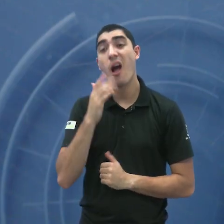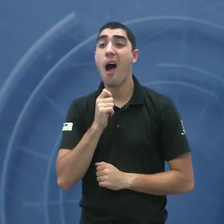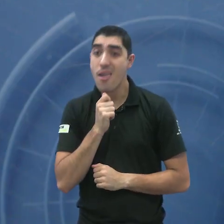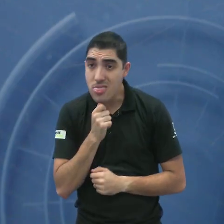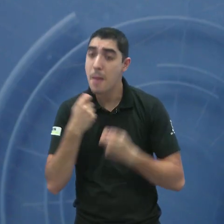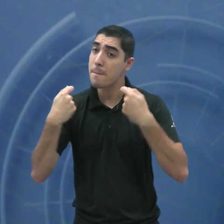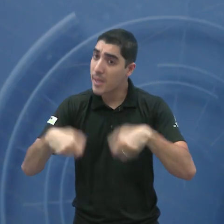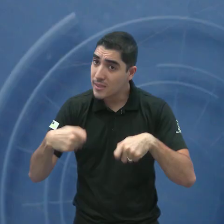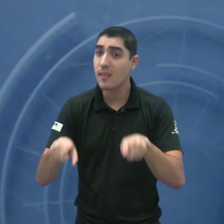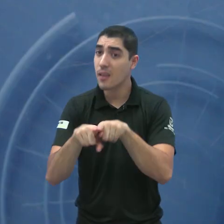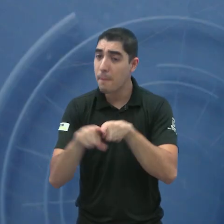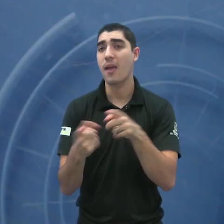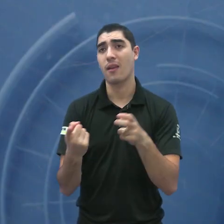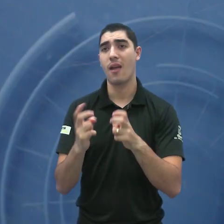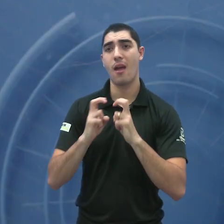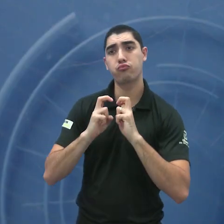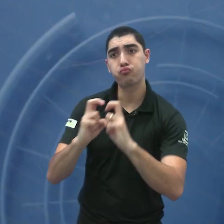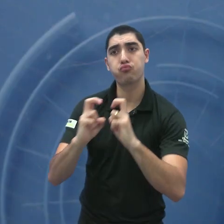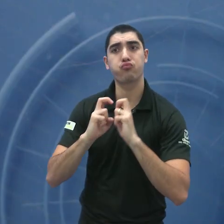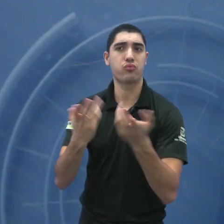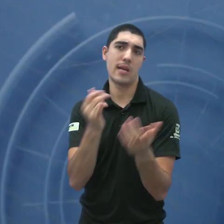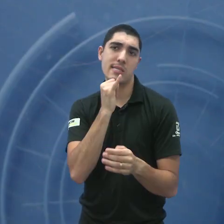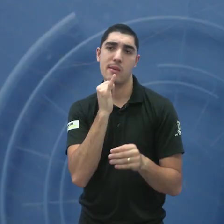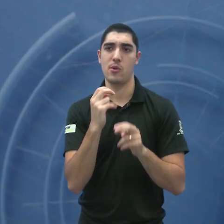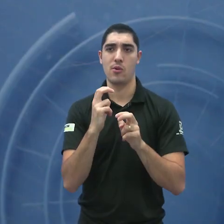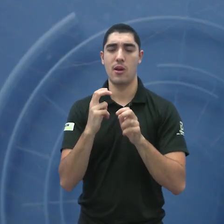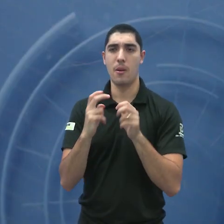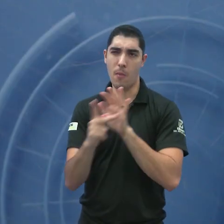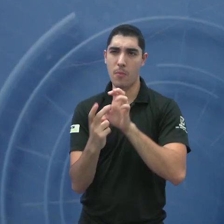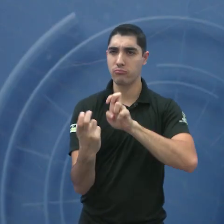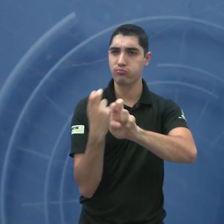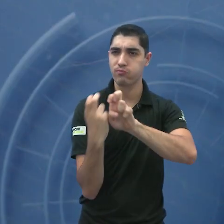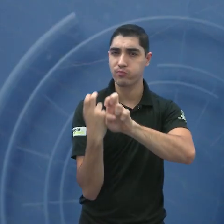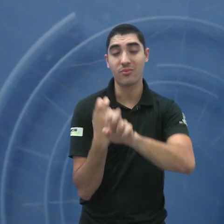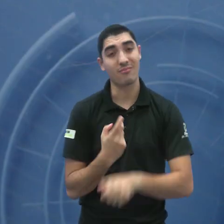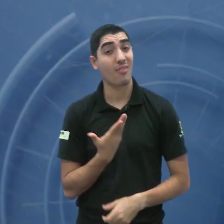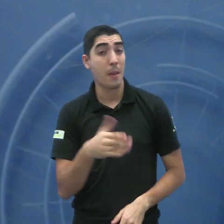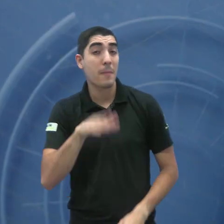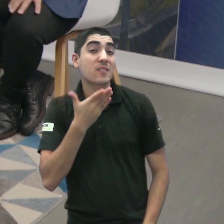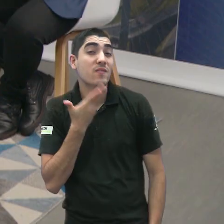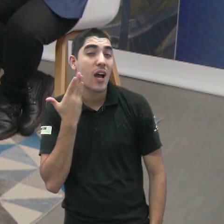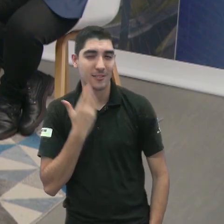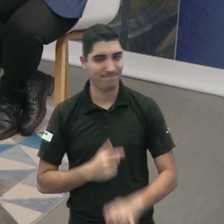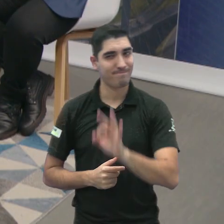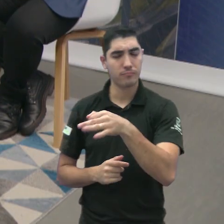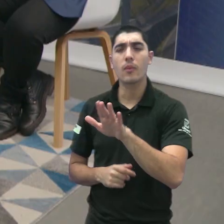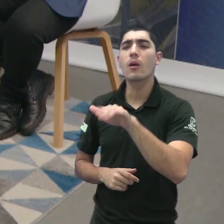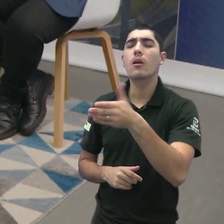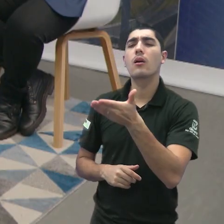dos trilhos, né? Como a gente se locomove rápido. Exatamente. Né? A facilidade, né? A facilidade, é isso. Ô Gino, por que a